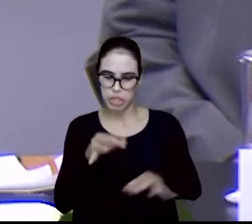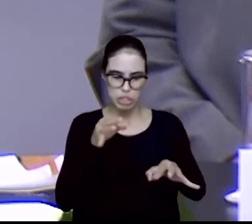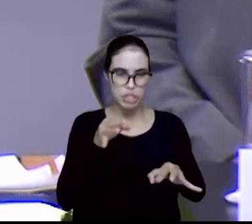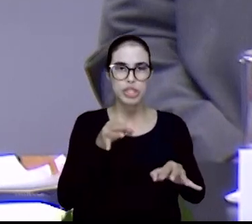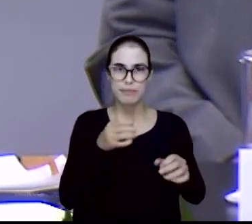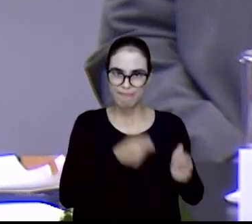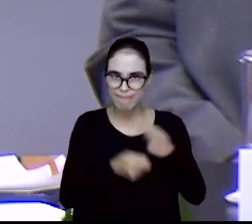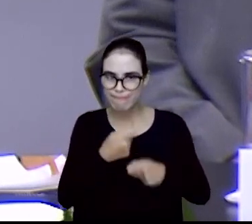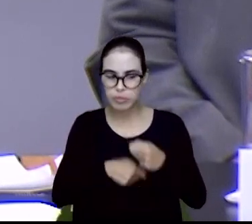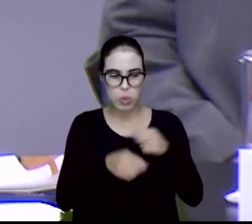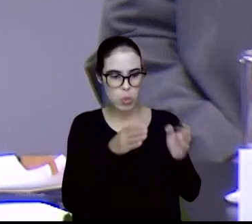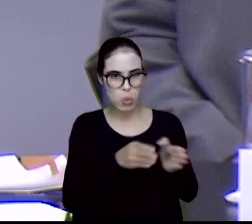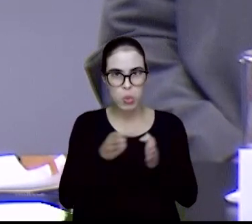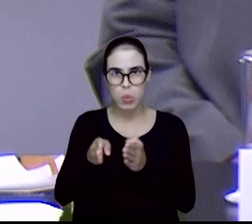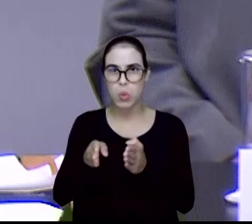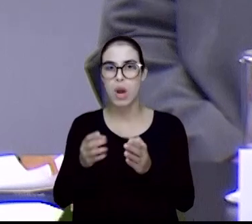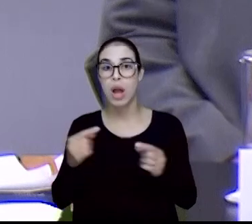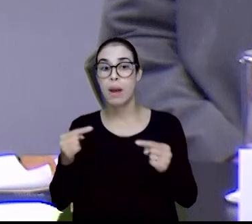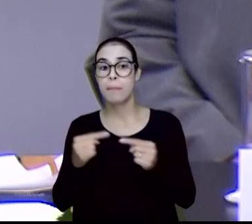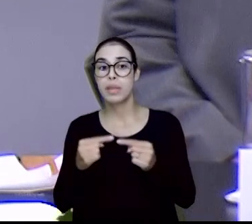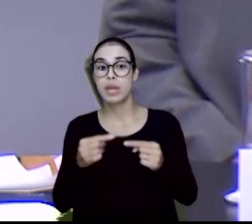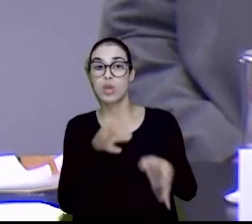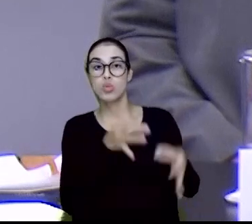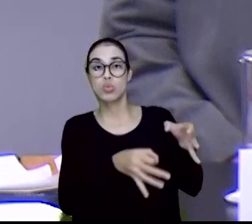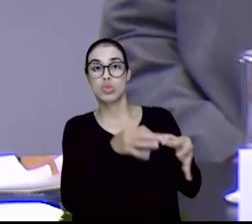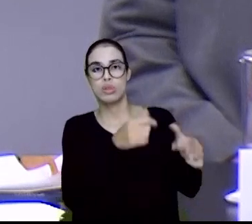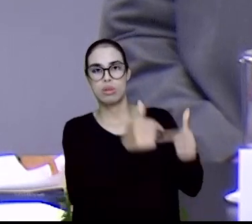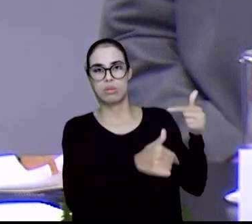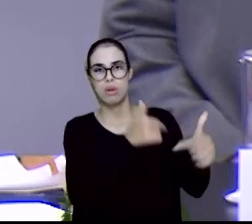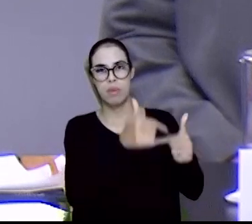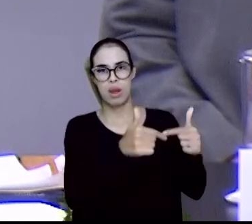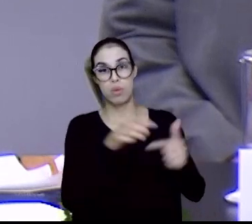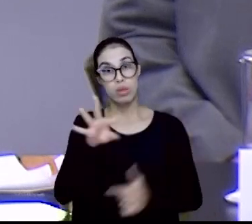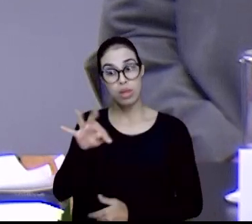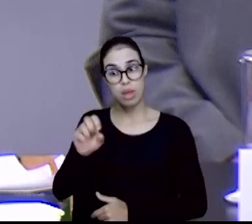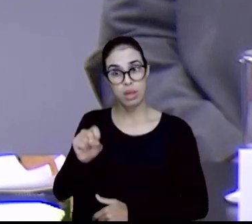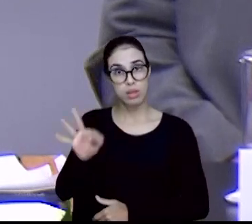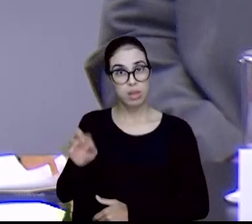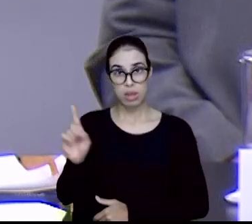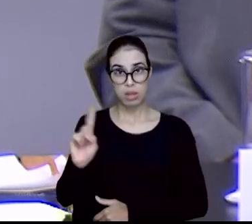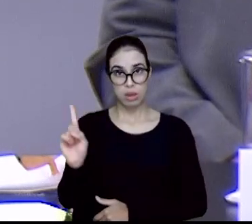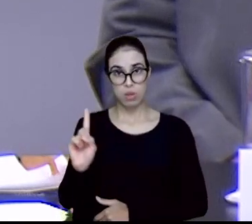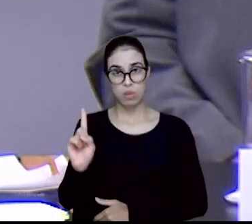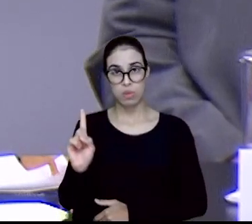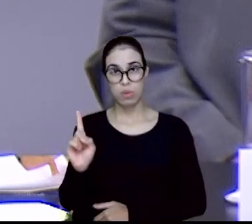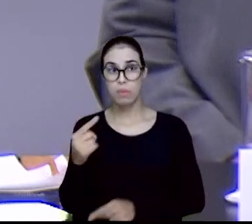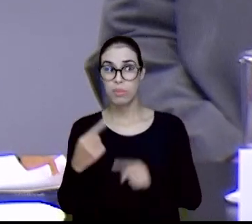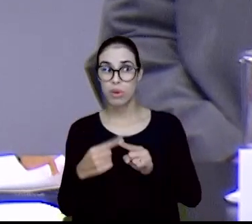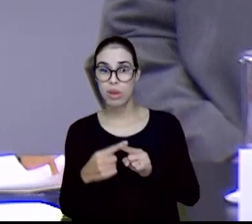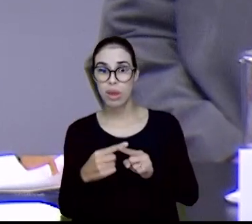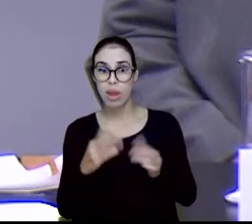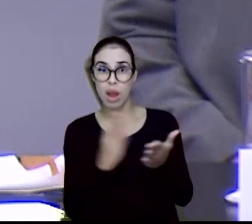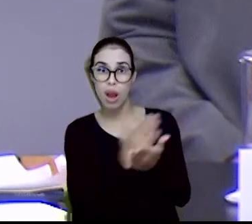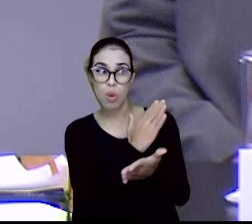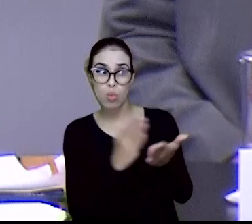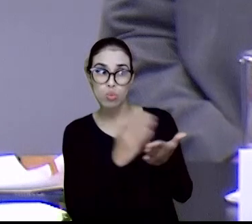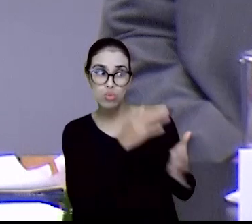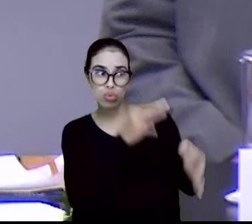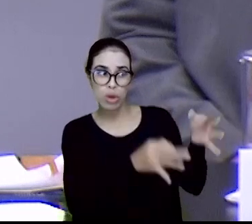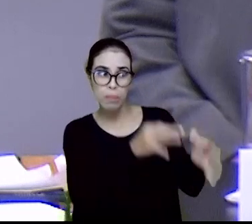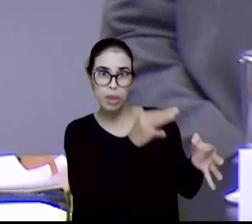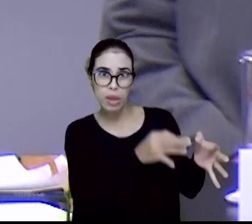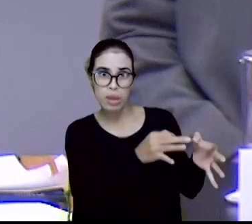o TST, mas a própria Justiça do Trabalho, em questões em que, contrariando a jurisprudência do Supremo e do